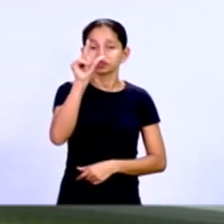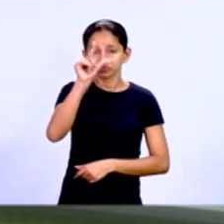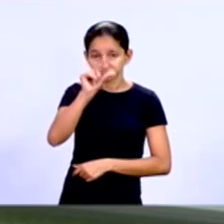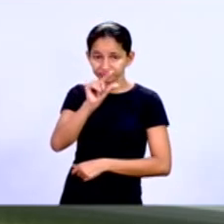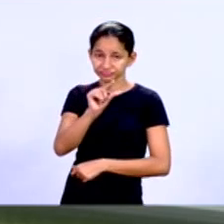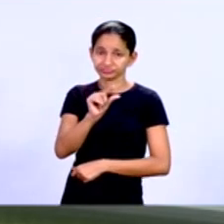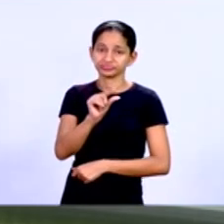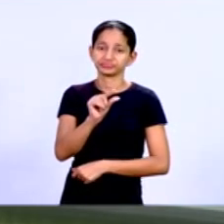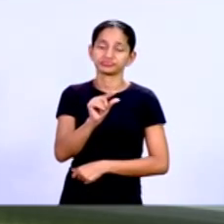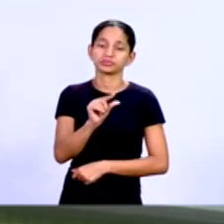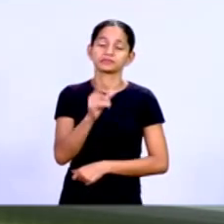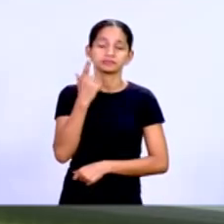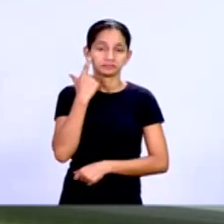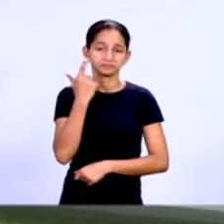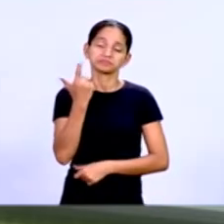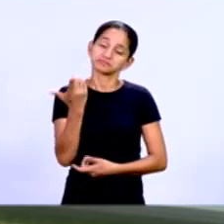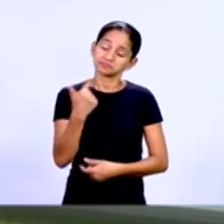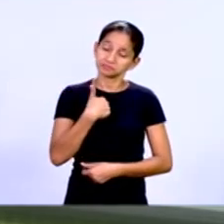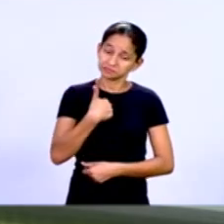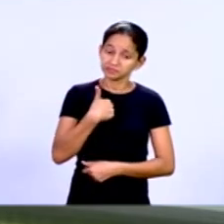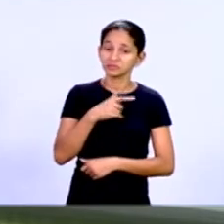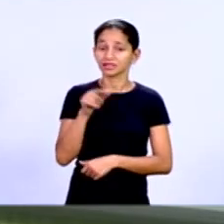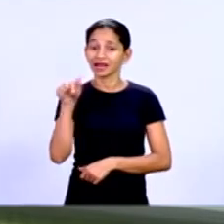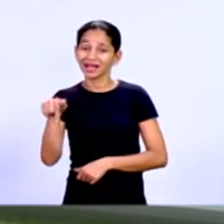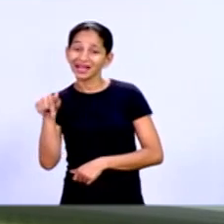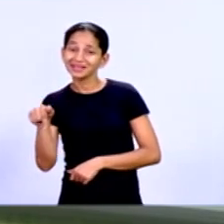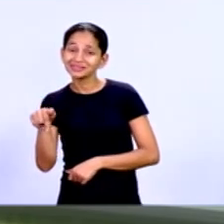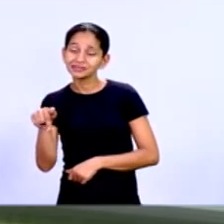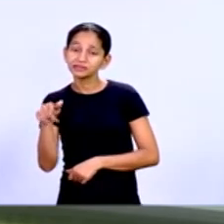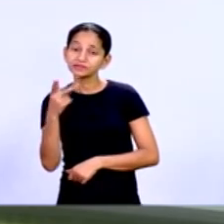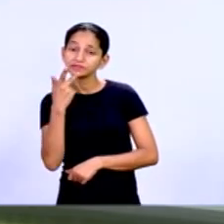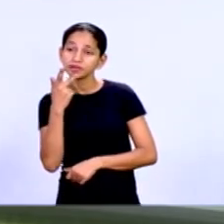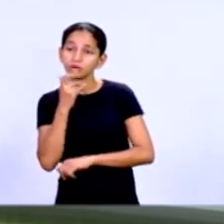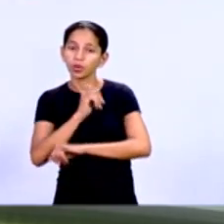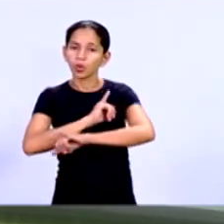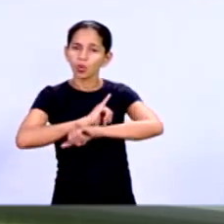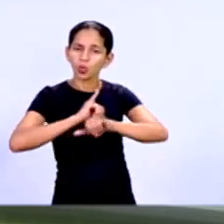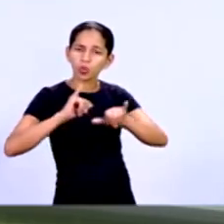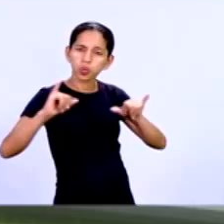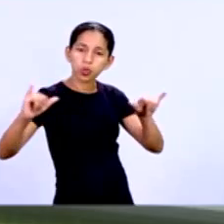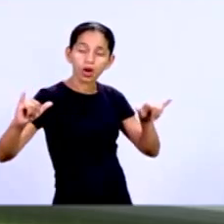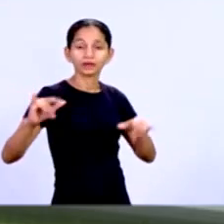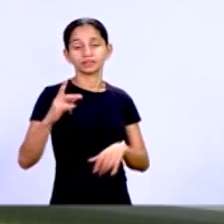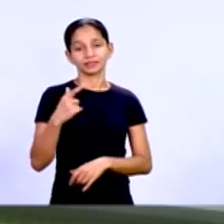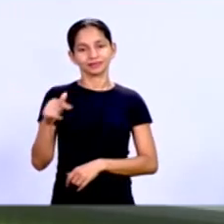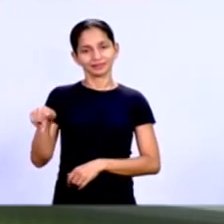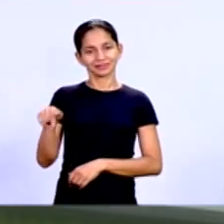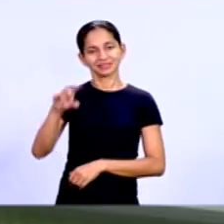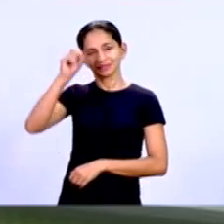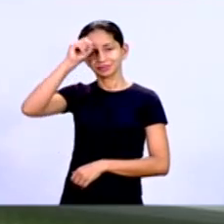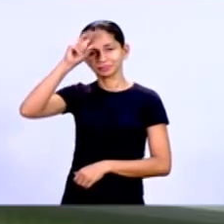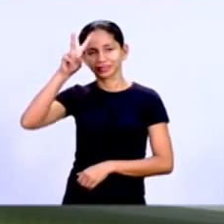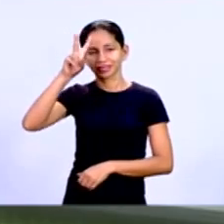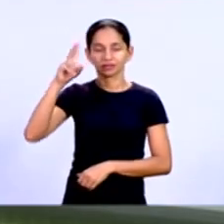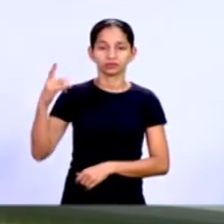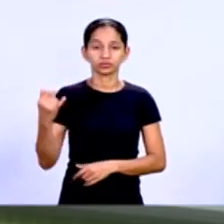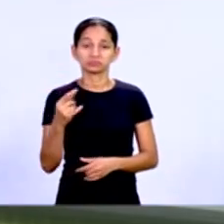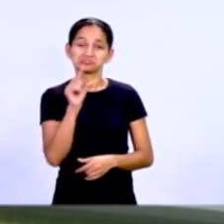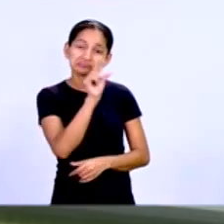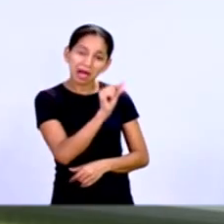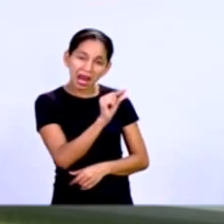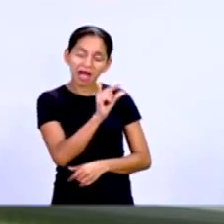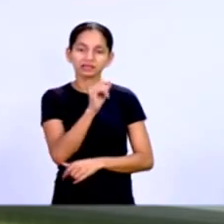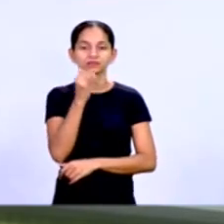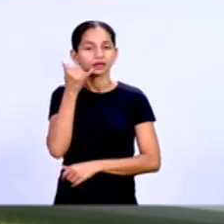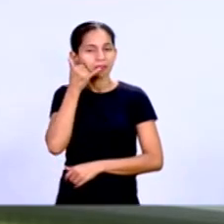lá para baixo. Aí esse camarada que espalhou o boato, pega para os clientes deles e compra. Todas as ações ficaram baratas.